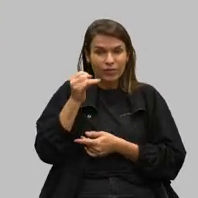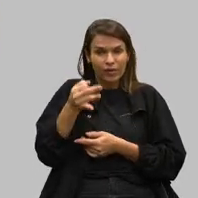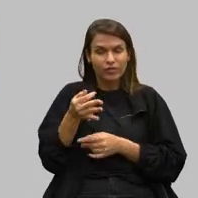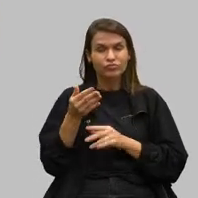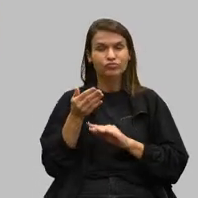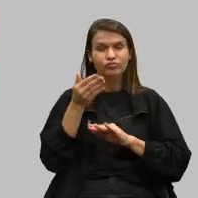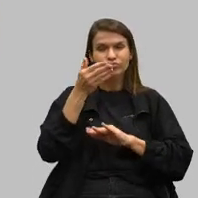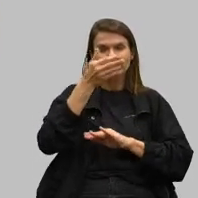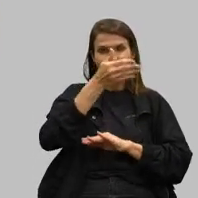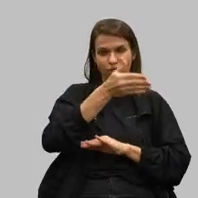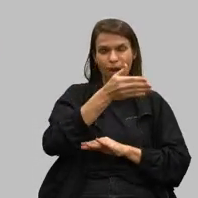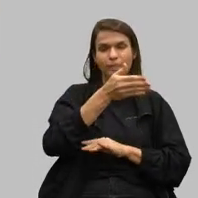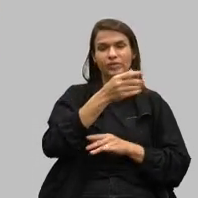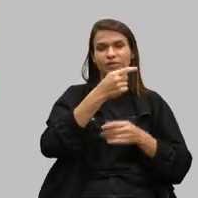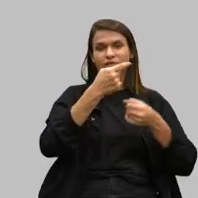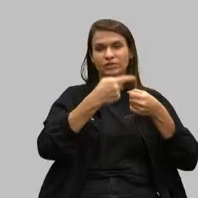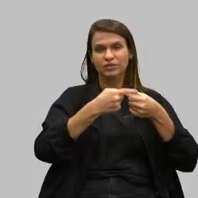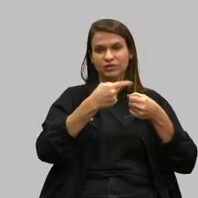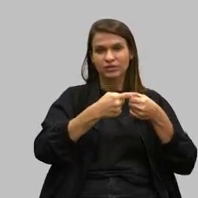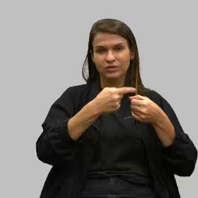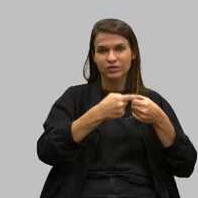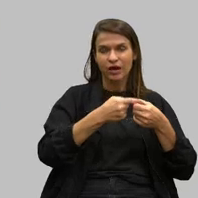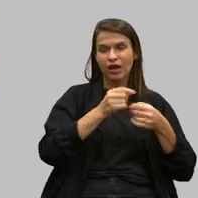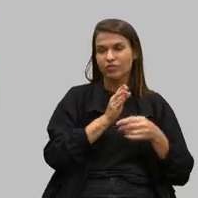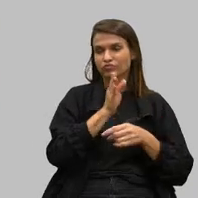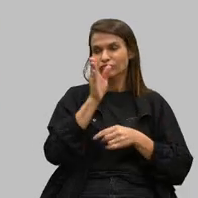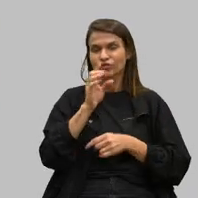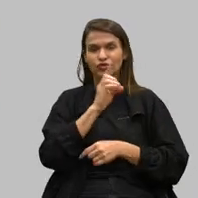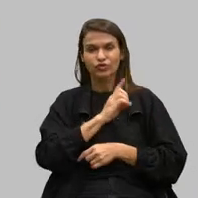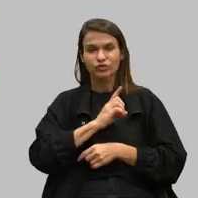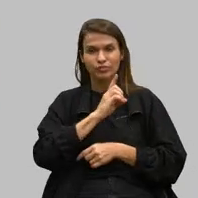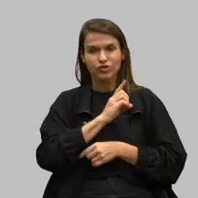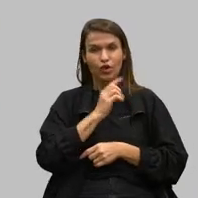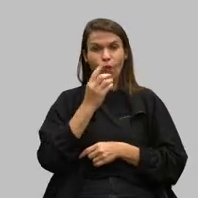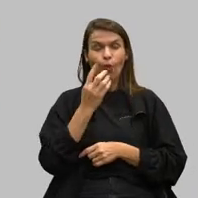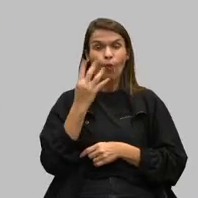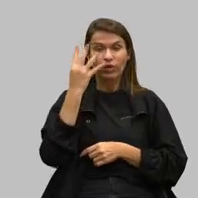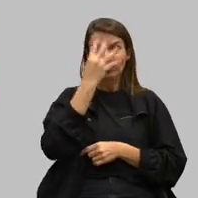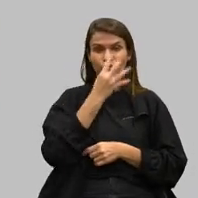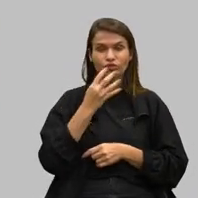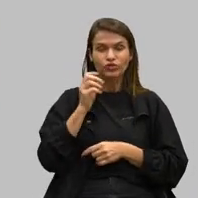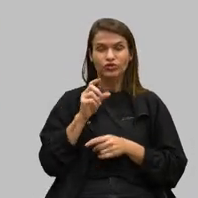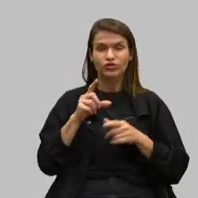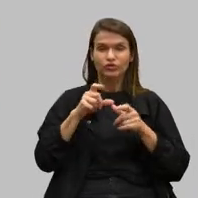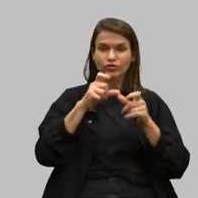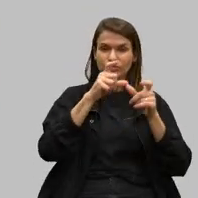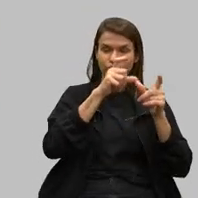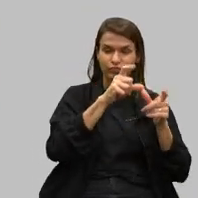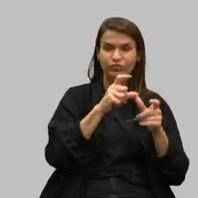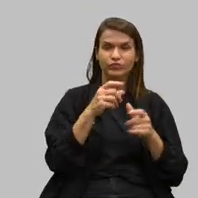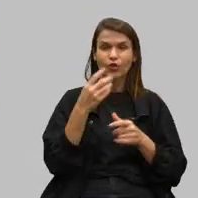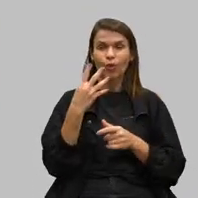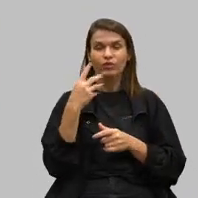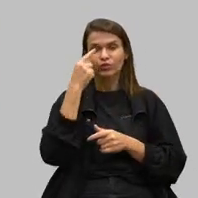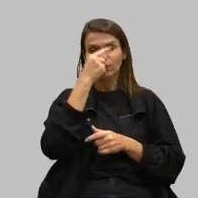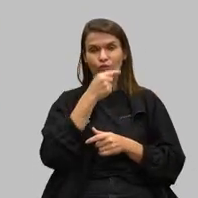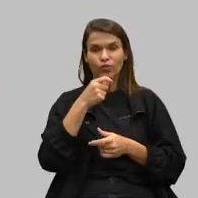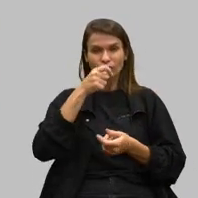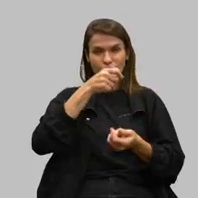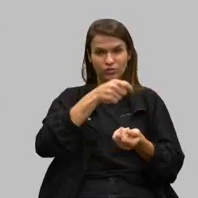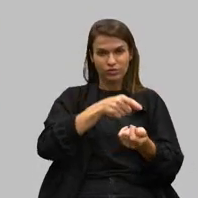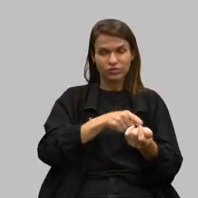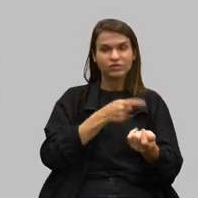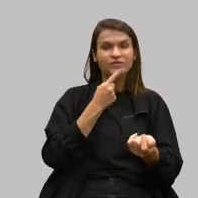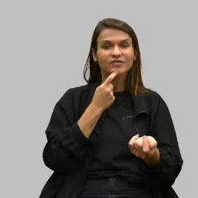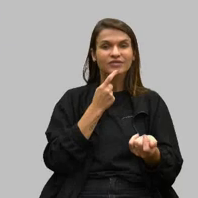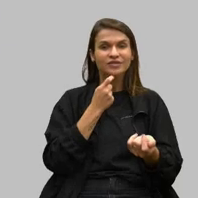a cidade, da cidade de Amantina, quatro horas de viagem, quatro horas de hemodiálise e quatro horas para voltar. E ele